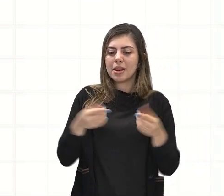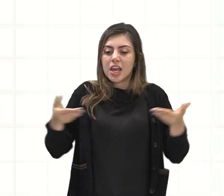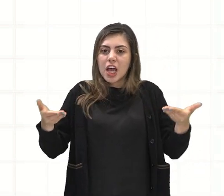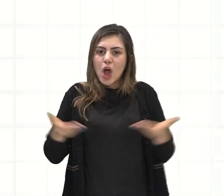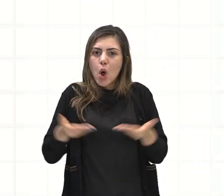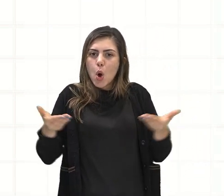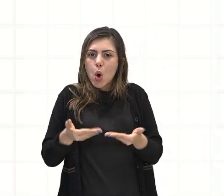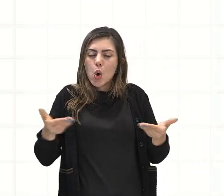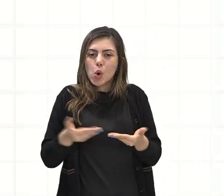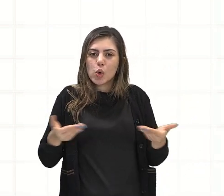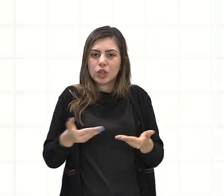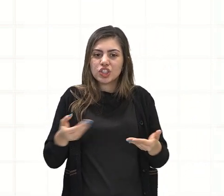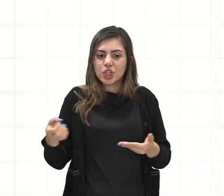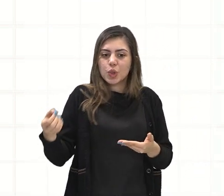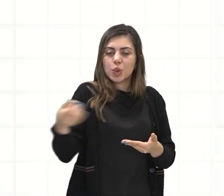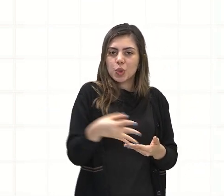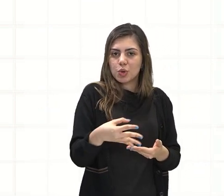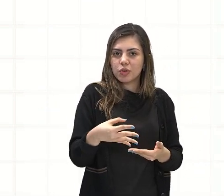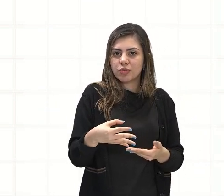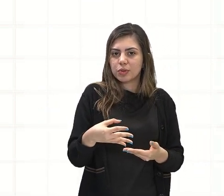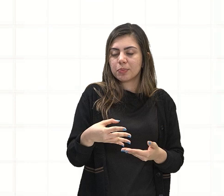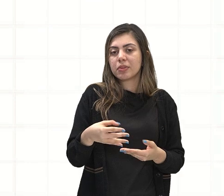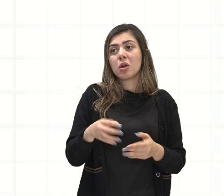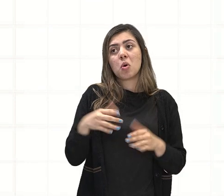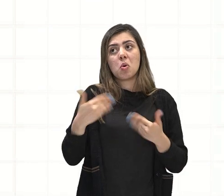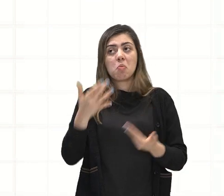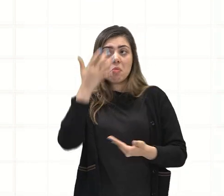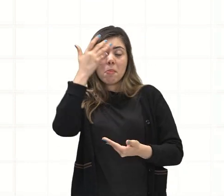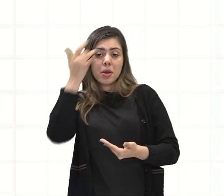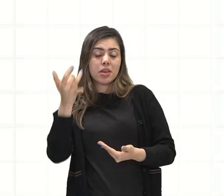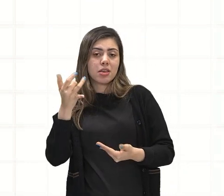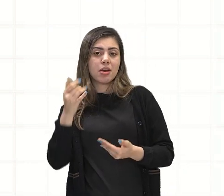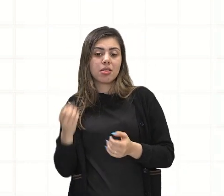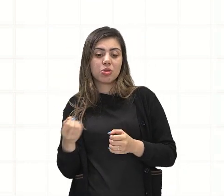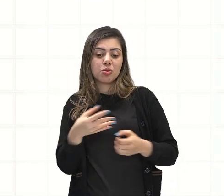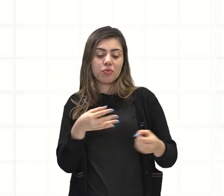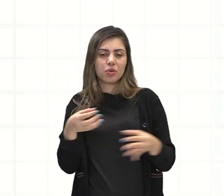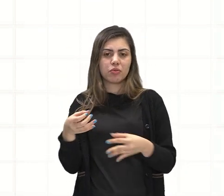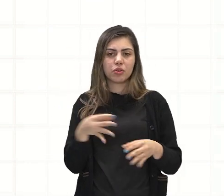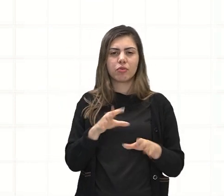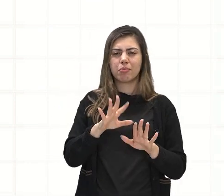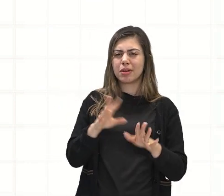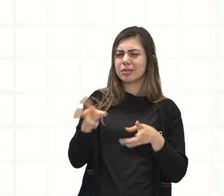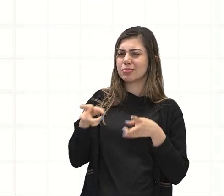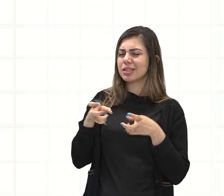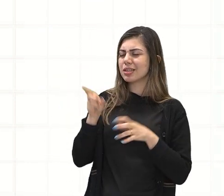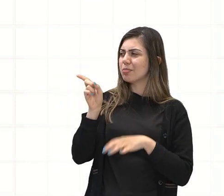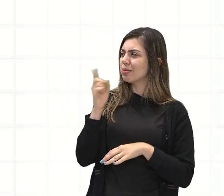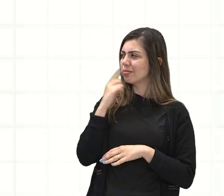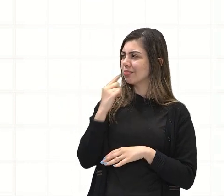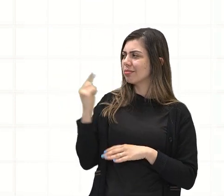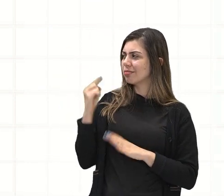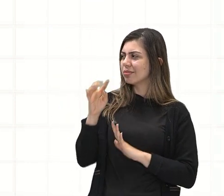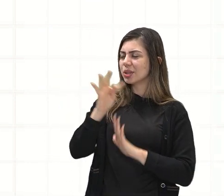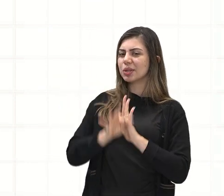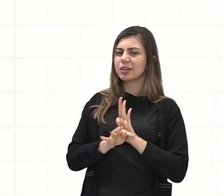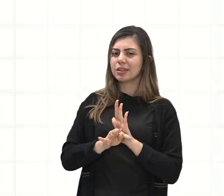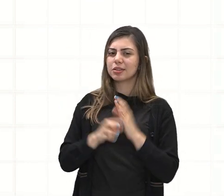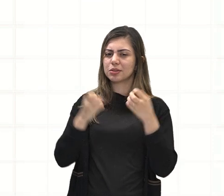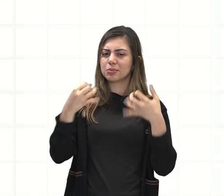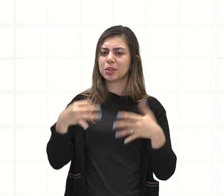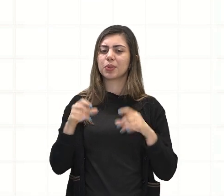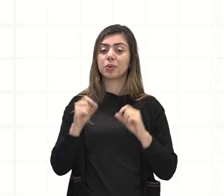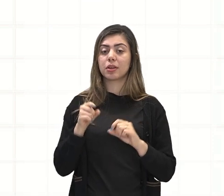ou que está sendo lançado daqui para amanhã. Mas observe o que o nosso texto está dizendo. Olha, o surgimento